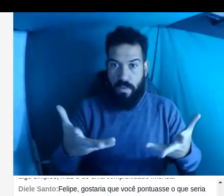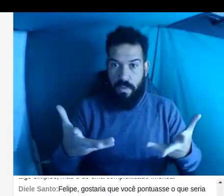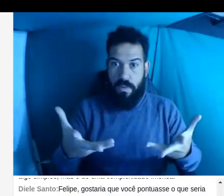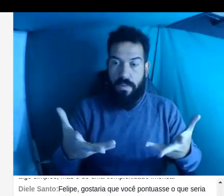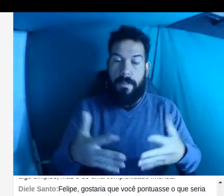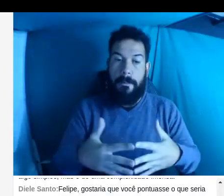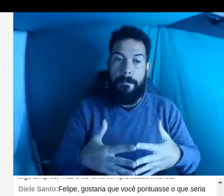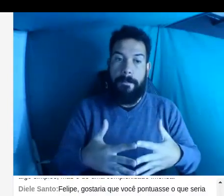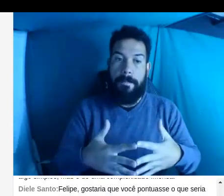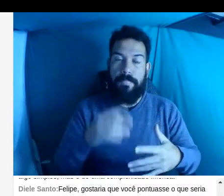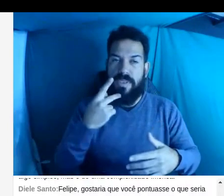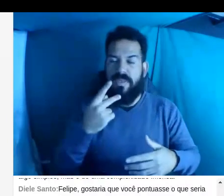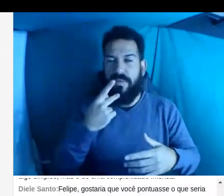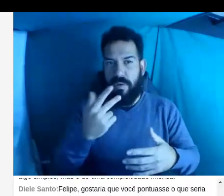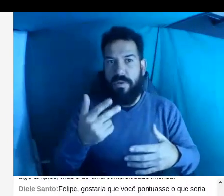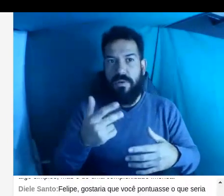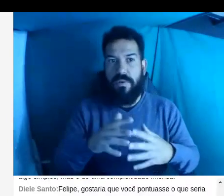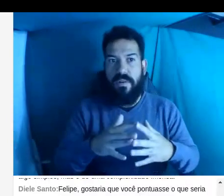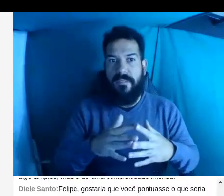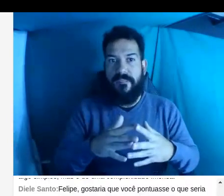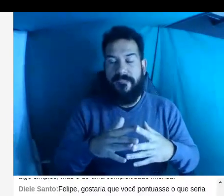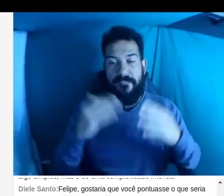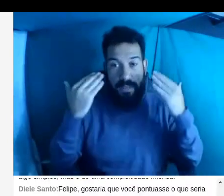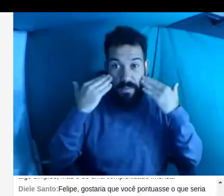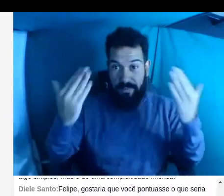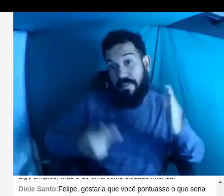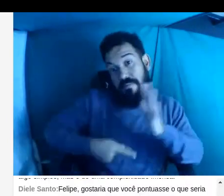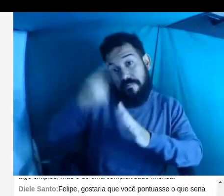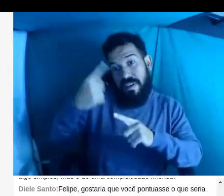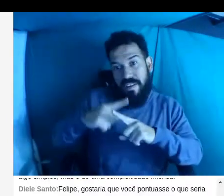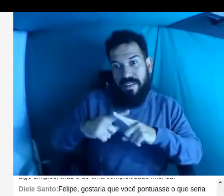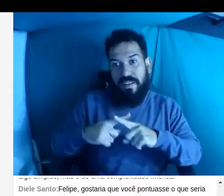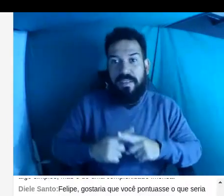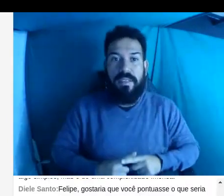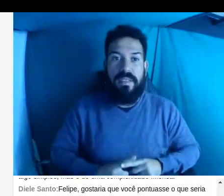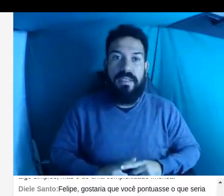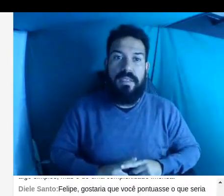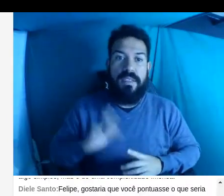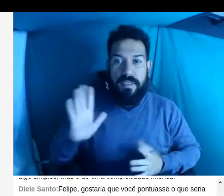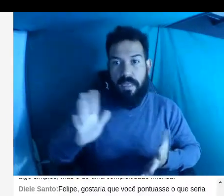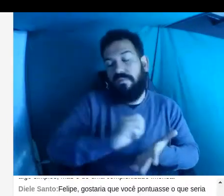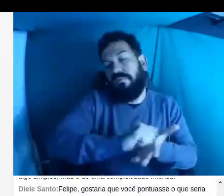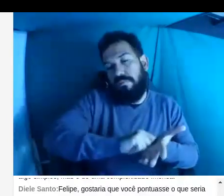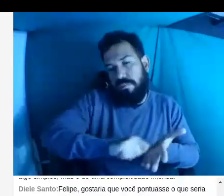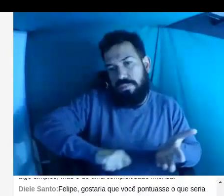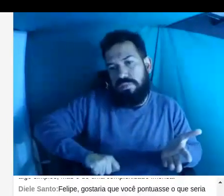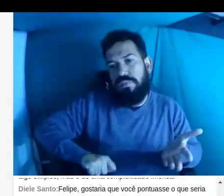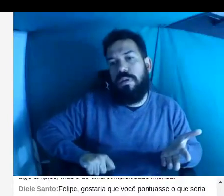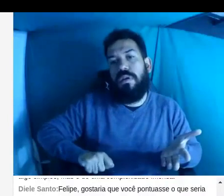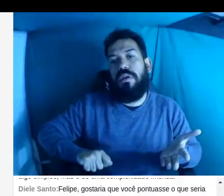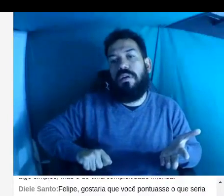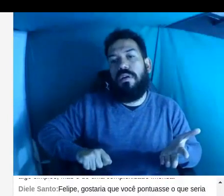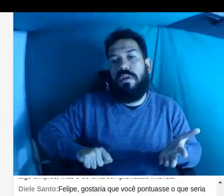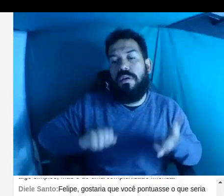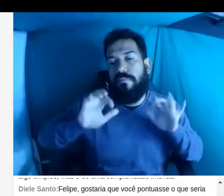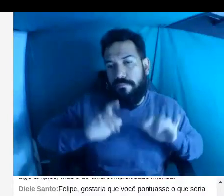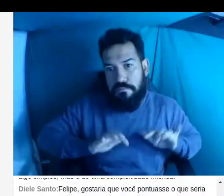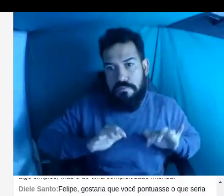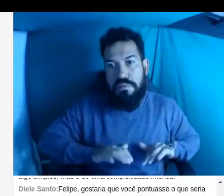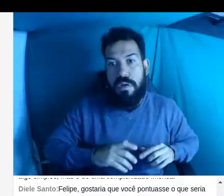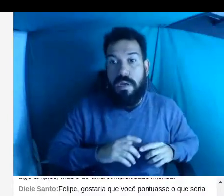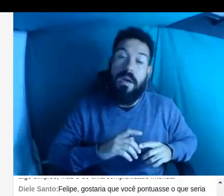falo isso, acho que publicamente pela primeira vez, mas já escrevi algumas coisas que estão para sair,